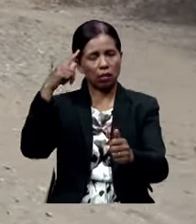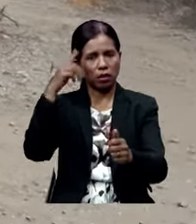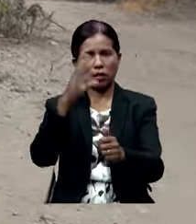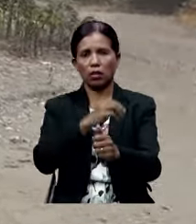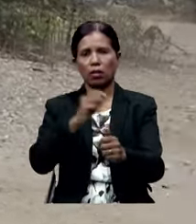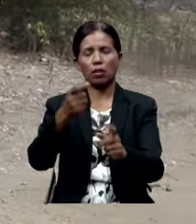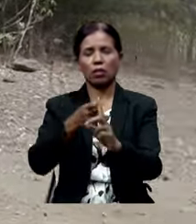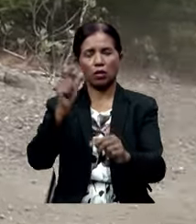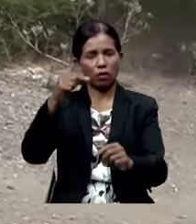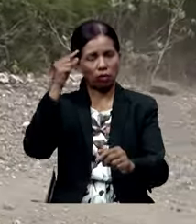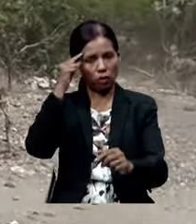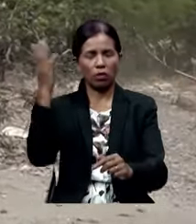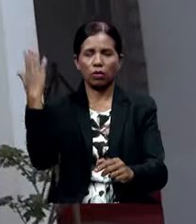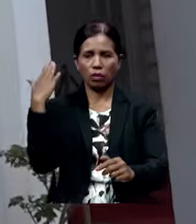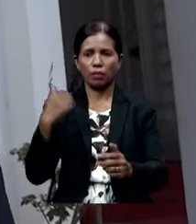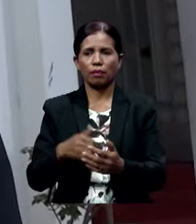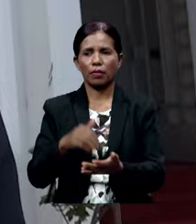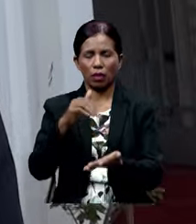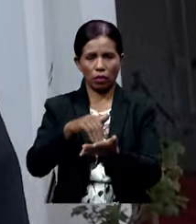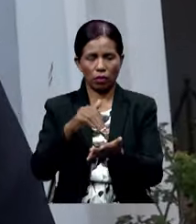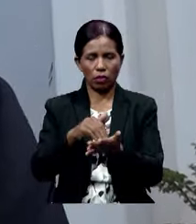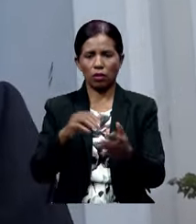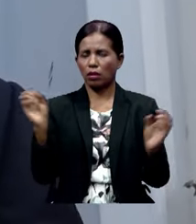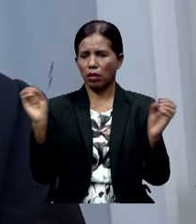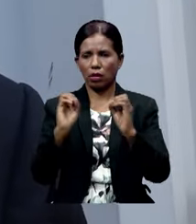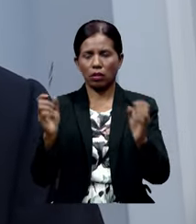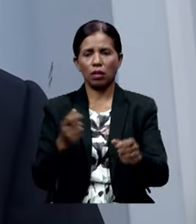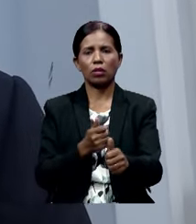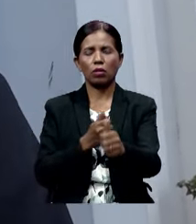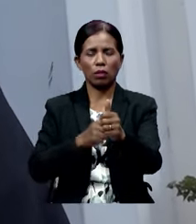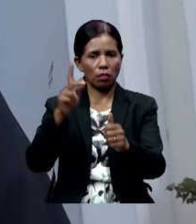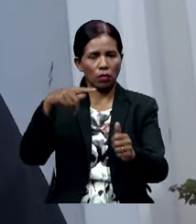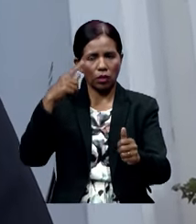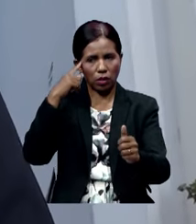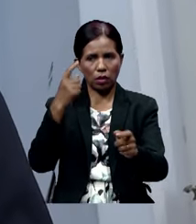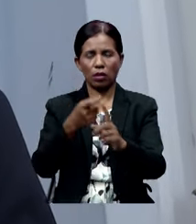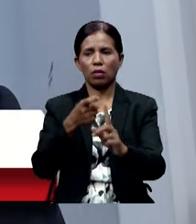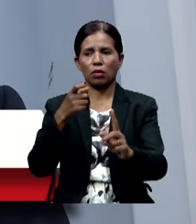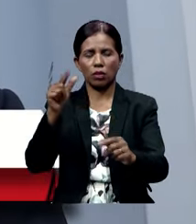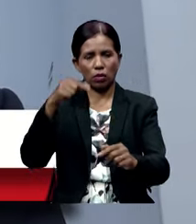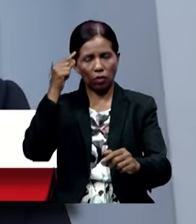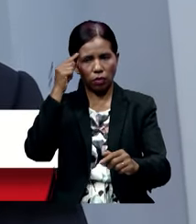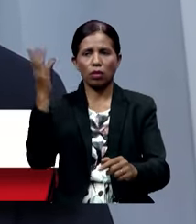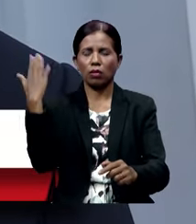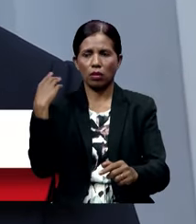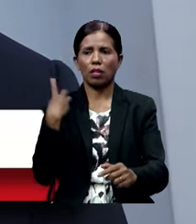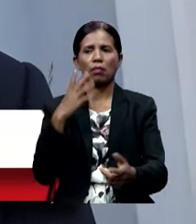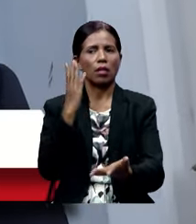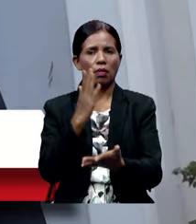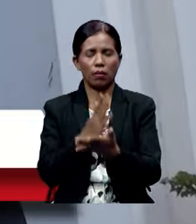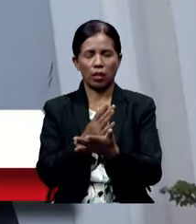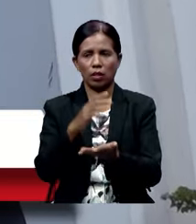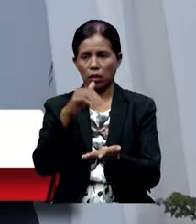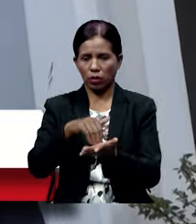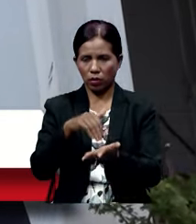estratégia do governo atual. Estudos na atuação política na estratégia do governo atual e a me cancela os estudos. Esse